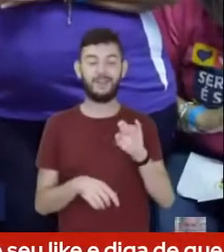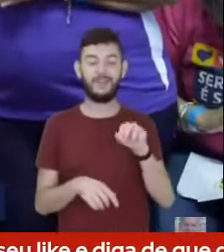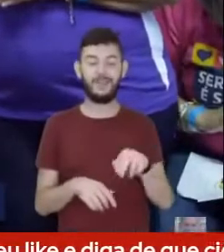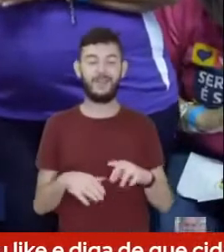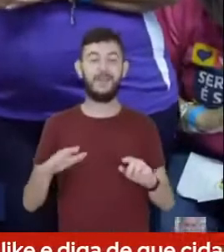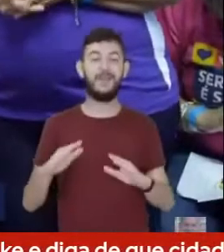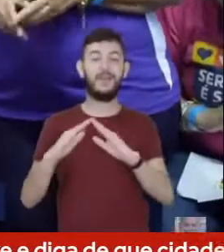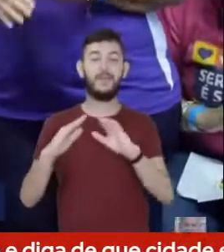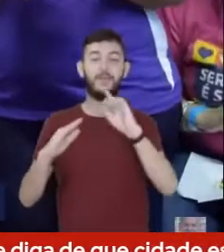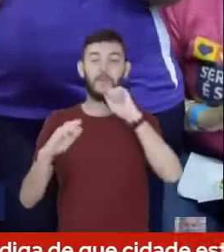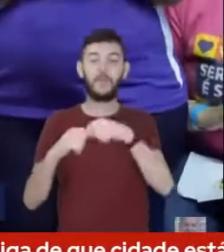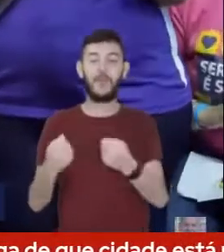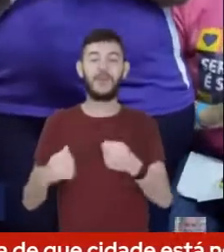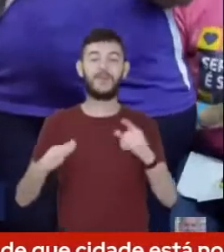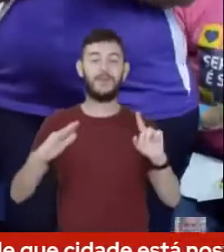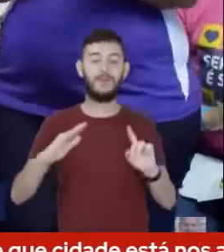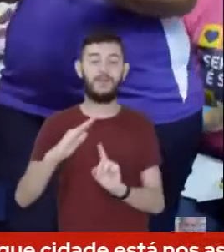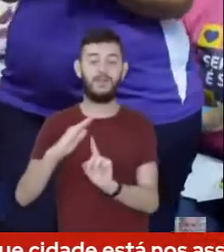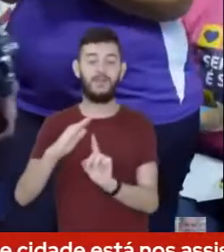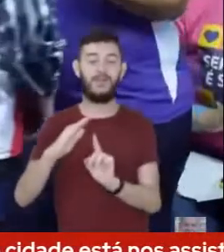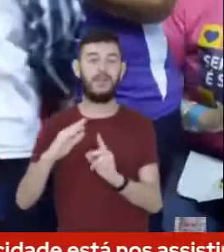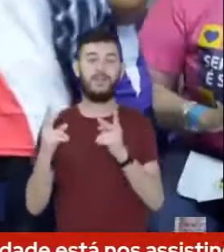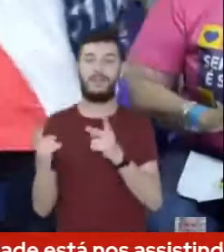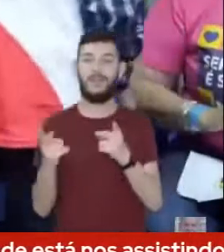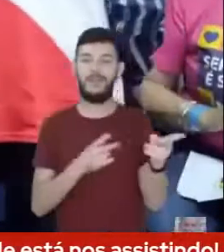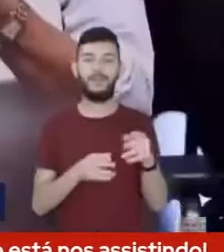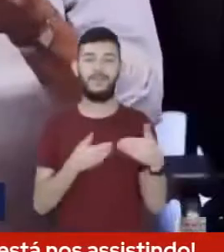Paulo, Chiquinho do Brasil!